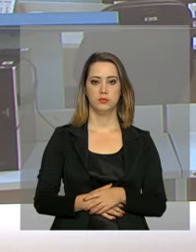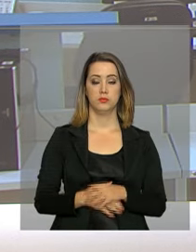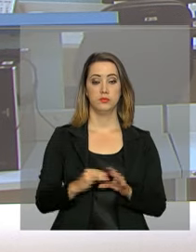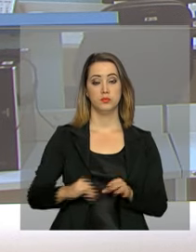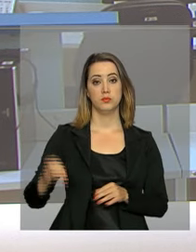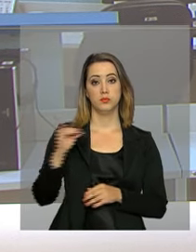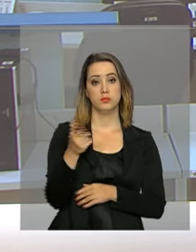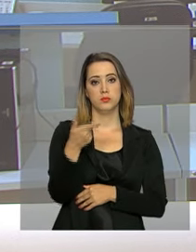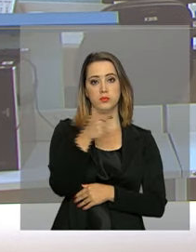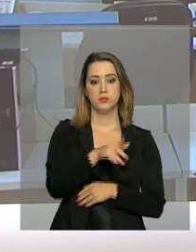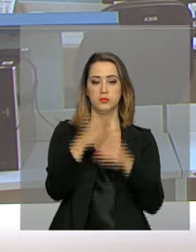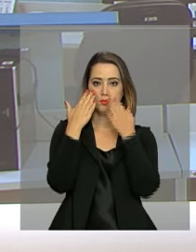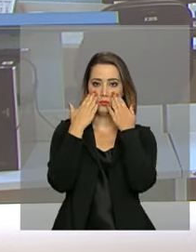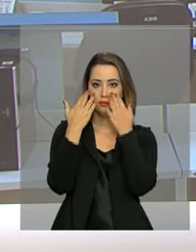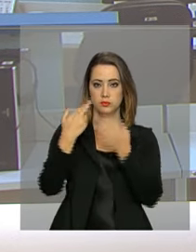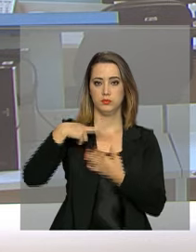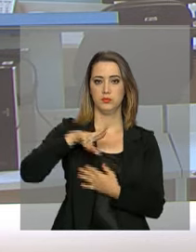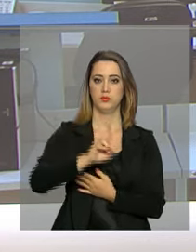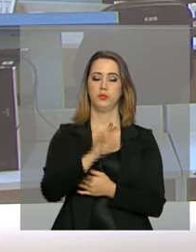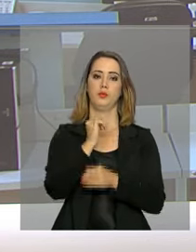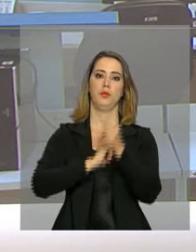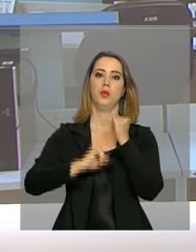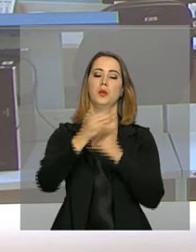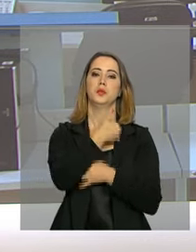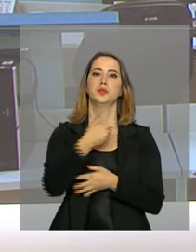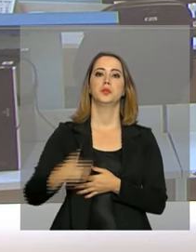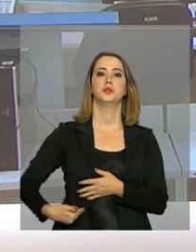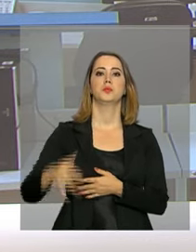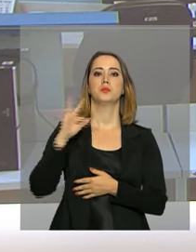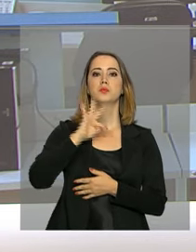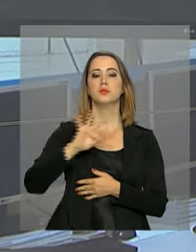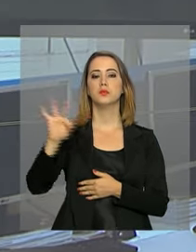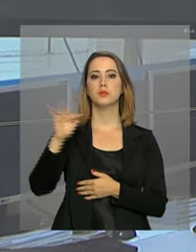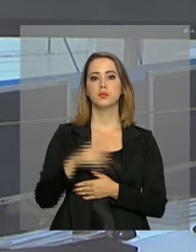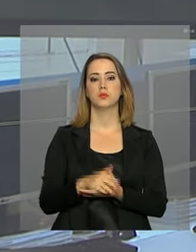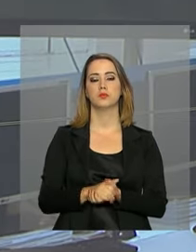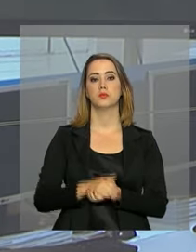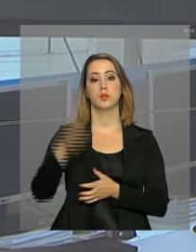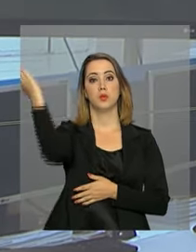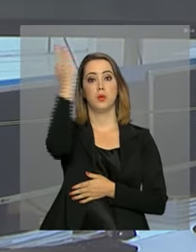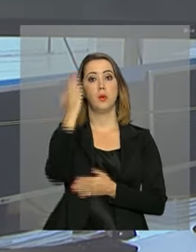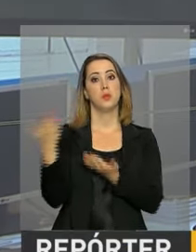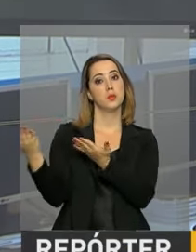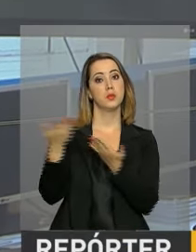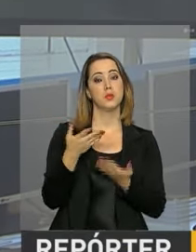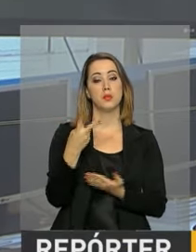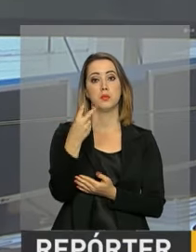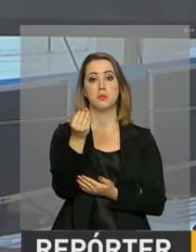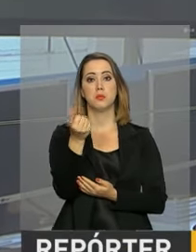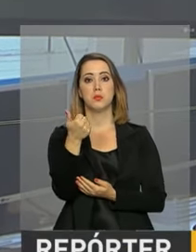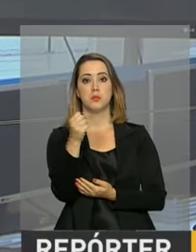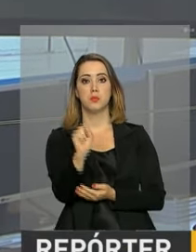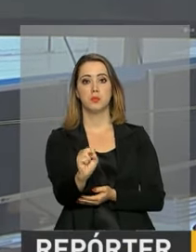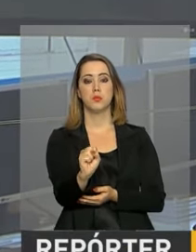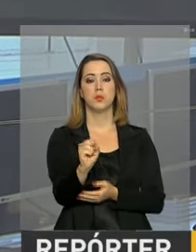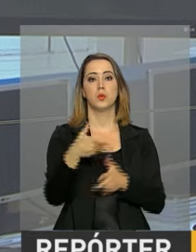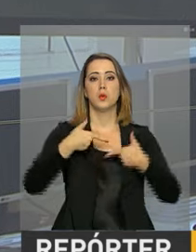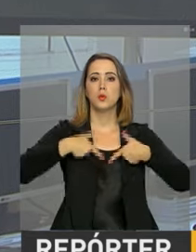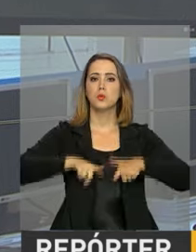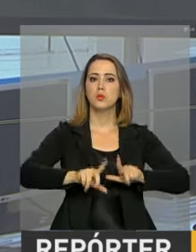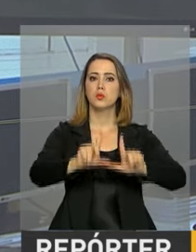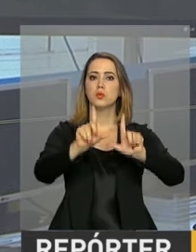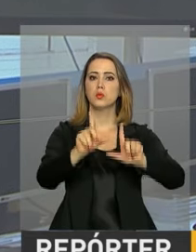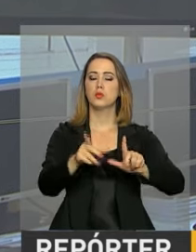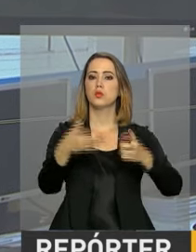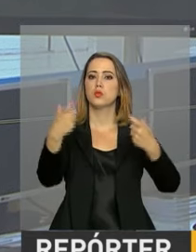Olá estamos de volta com repórter NBR as notícias do governo federal o Brasil vai receber em 2018 o certificado de